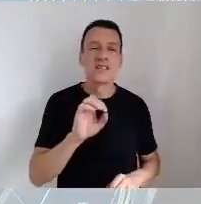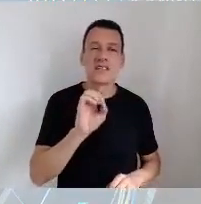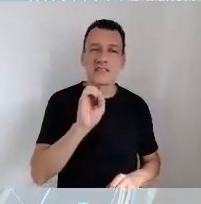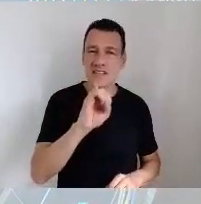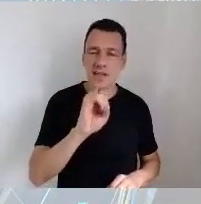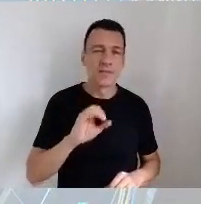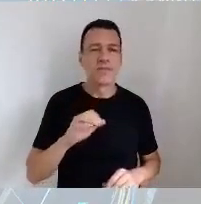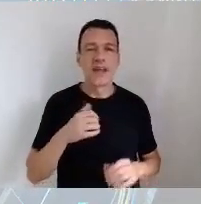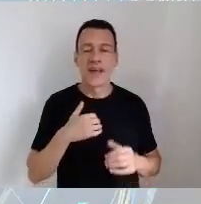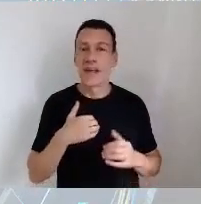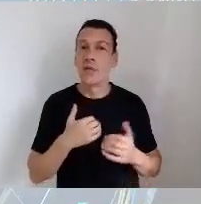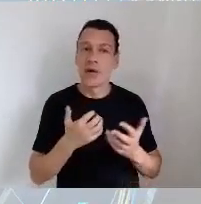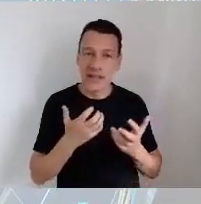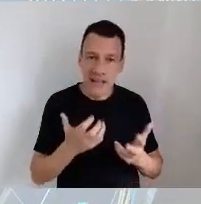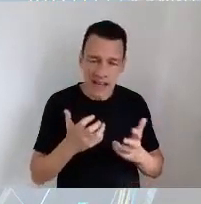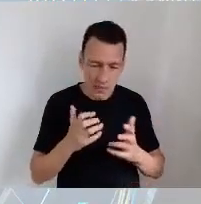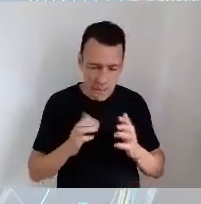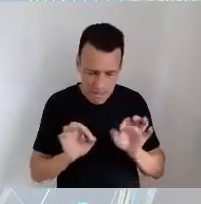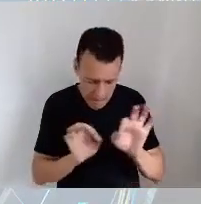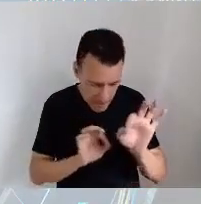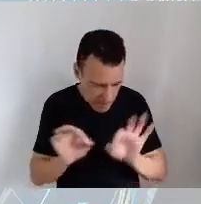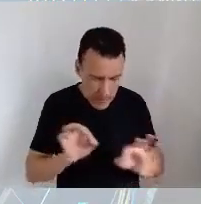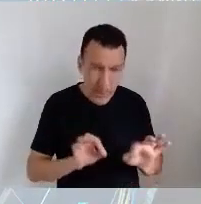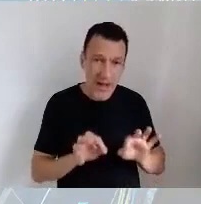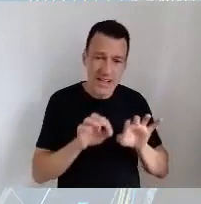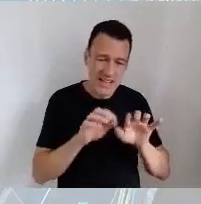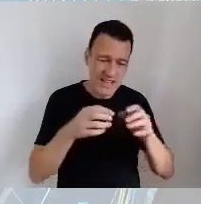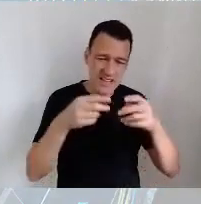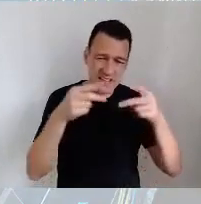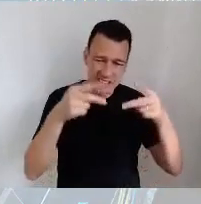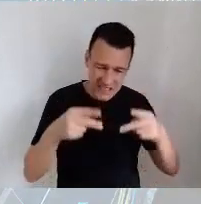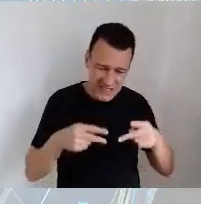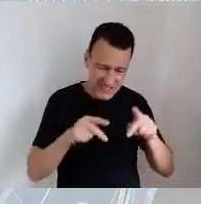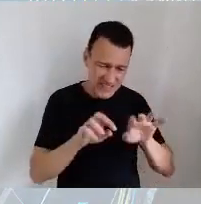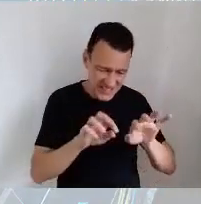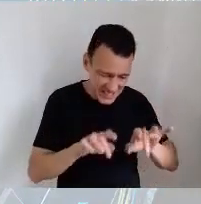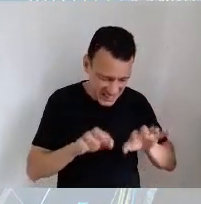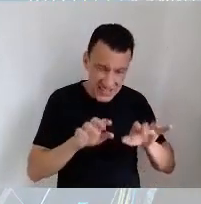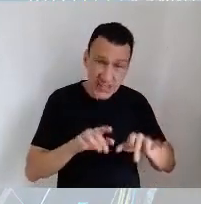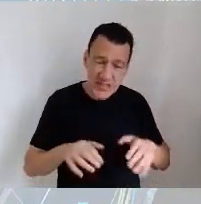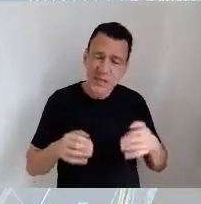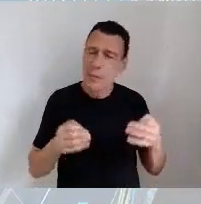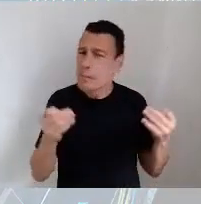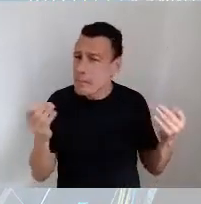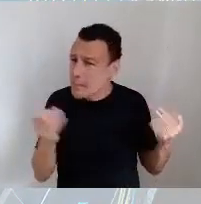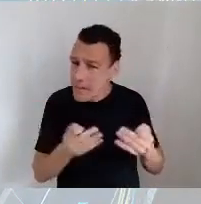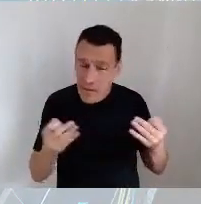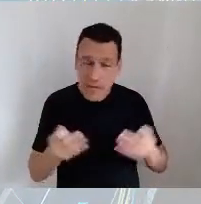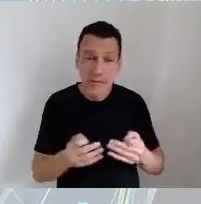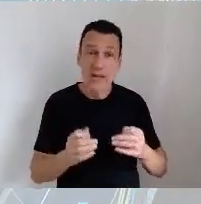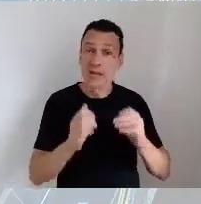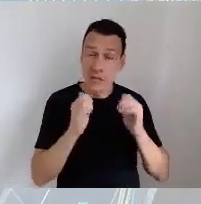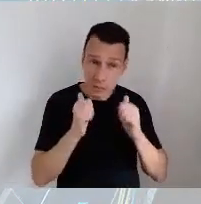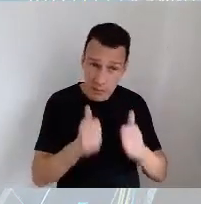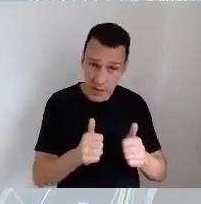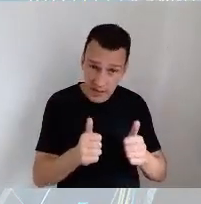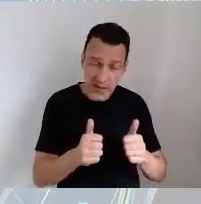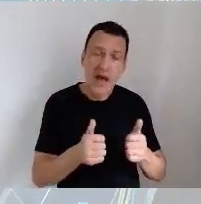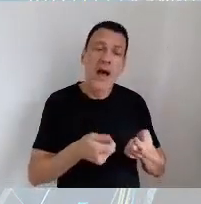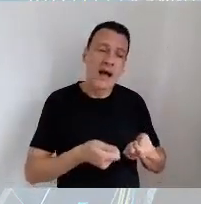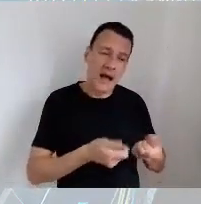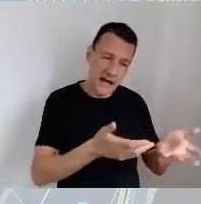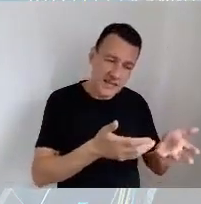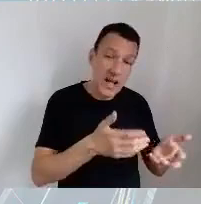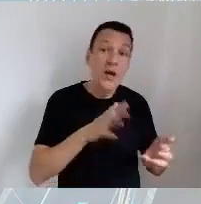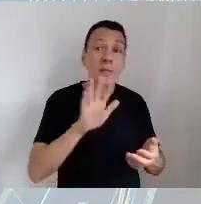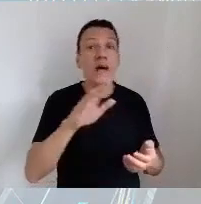adotando melhores práticas melhores padrões de arquitetura cara isso acaba impulsionando o custo para desenvolver Aliás o conceito de